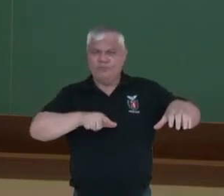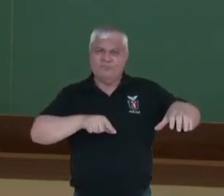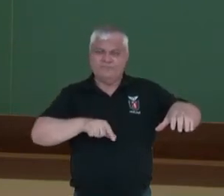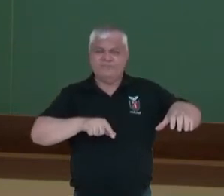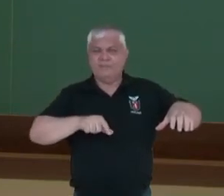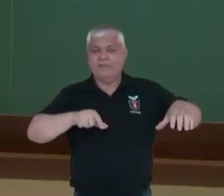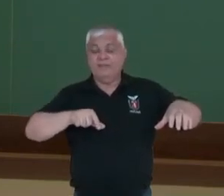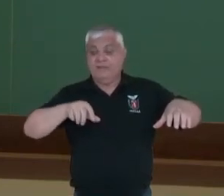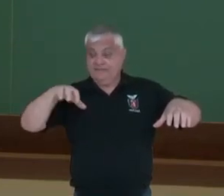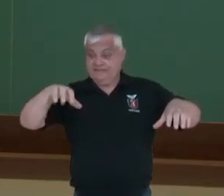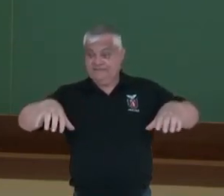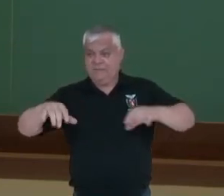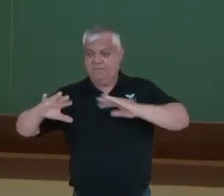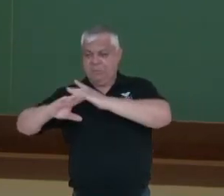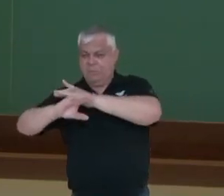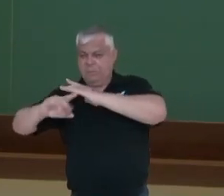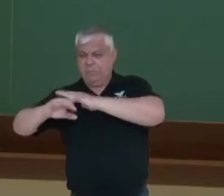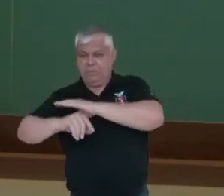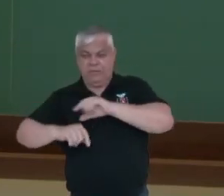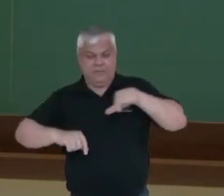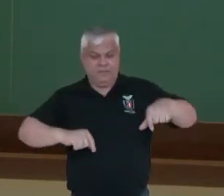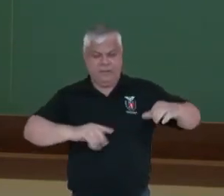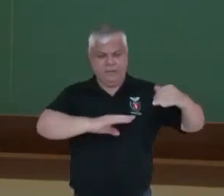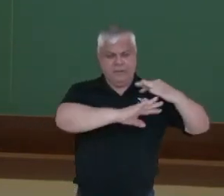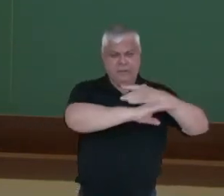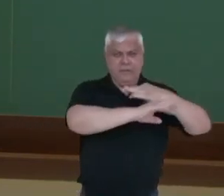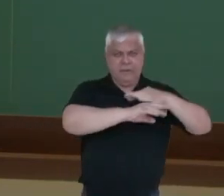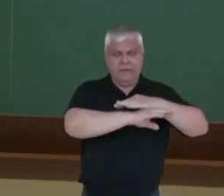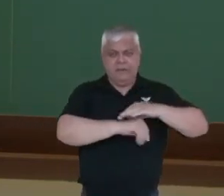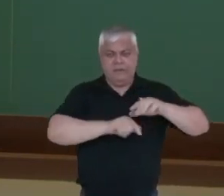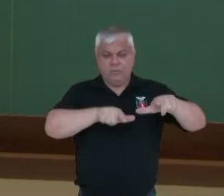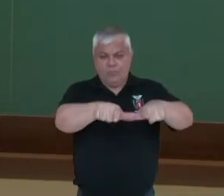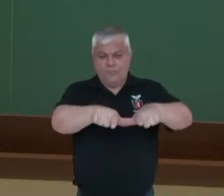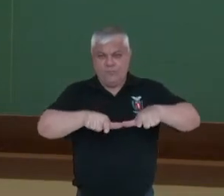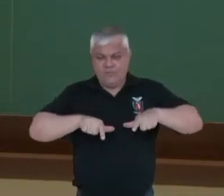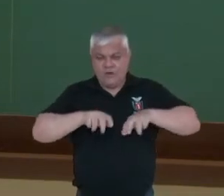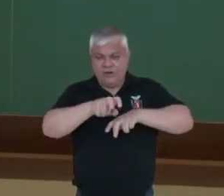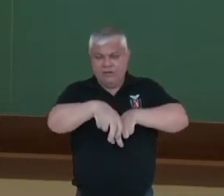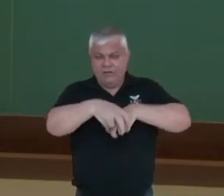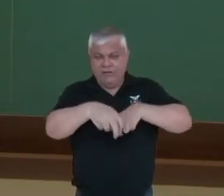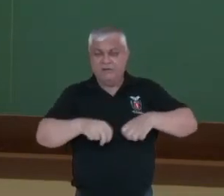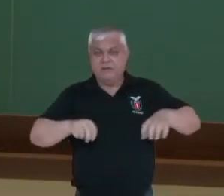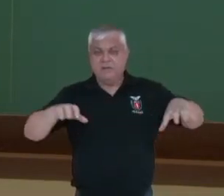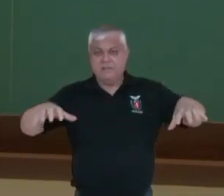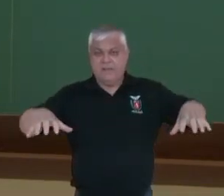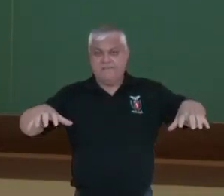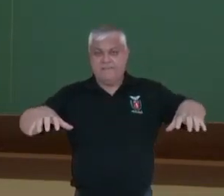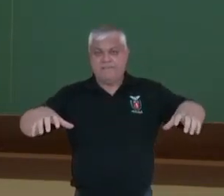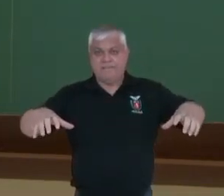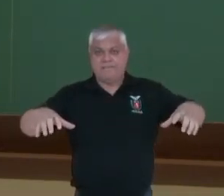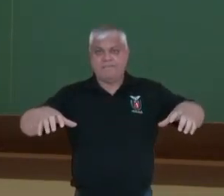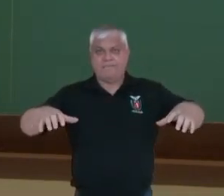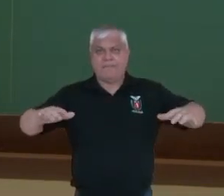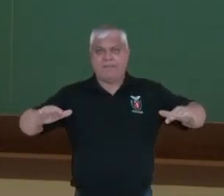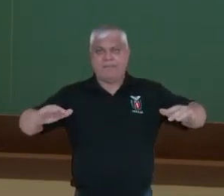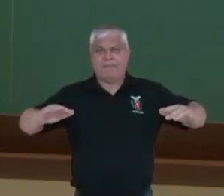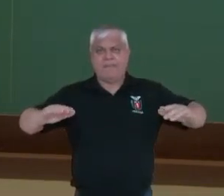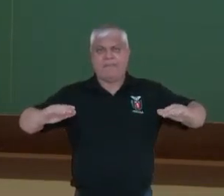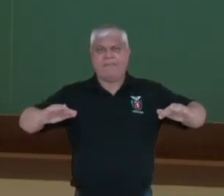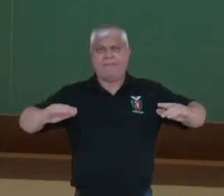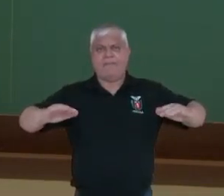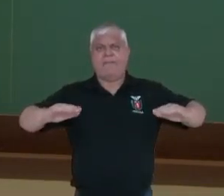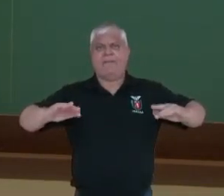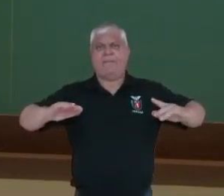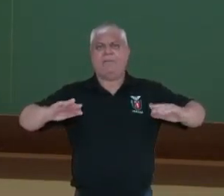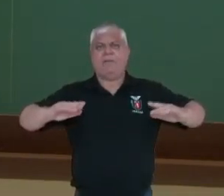cidade aqui urbanizada esta parte, urbanizada esta parte e aqui não urbanizada. Quando há o crescimento, a expansão da mancha urbana